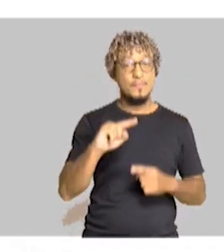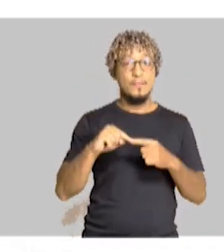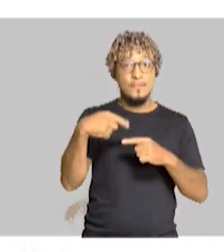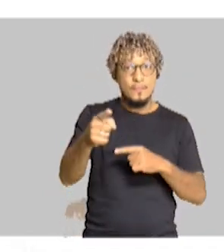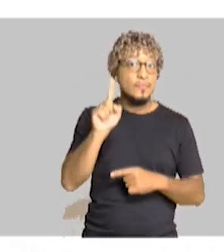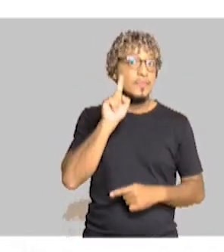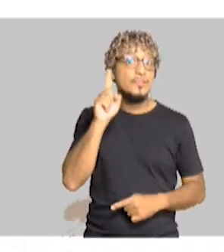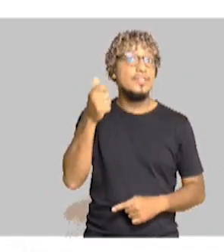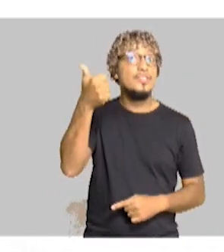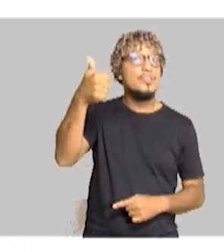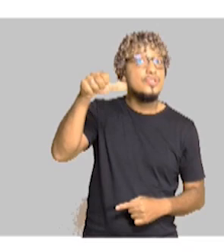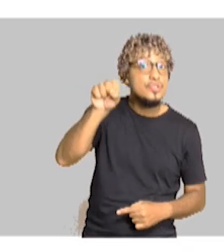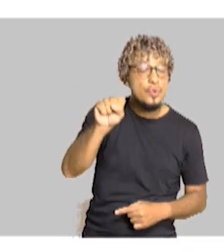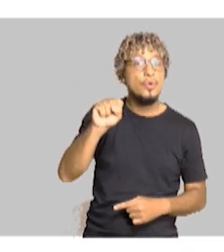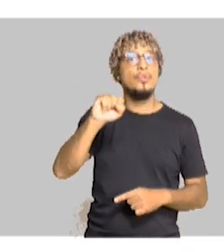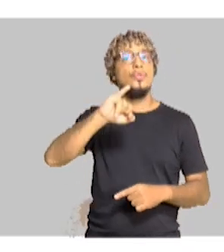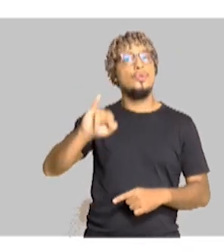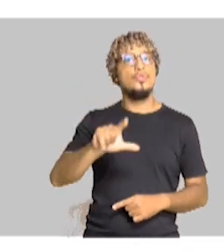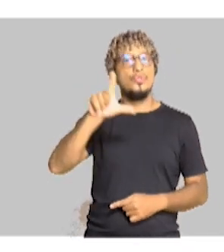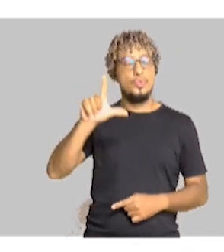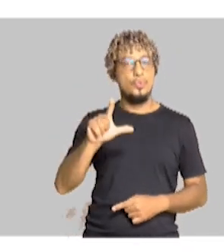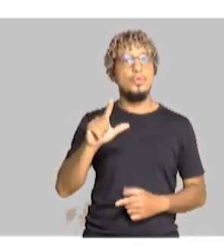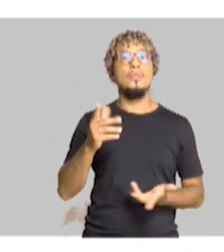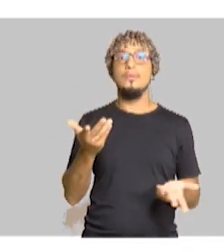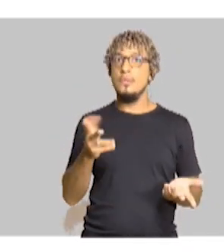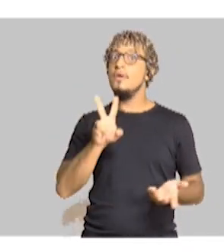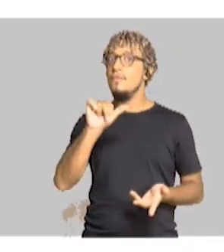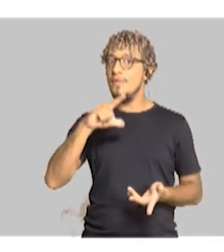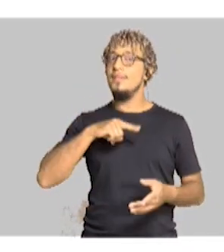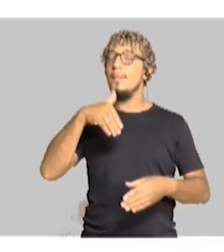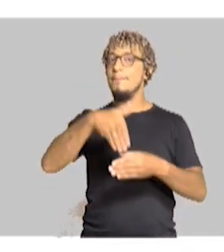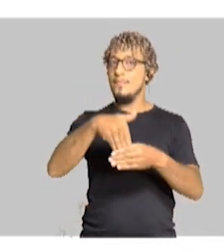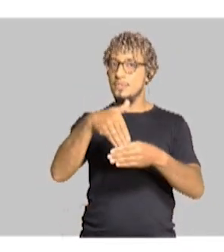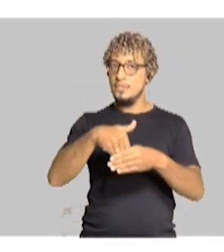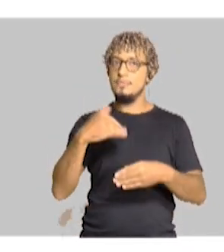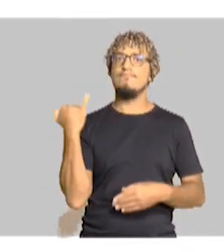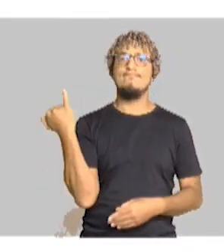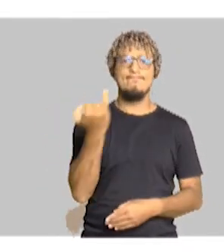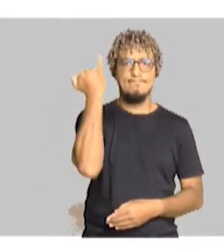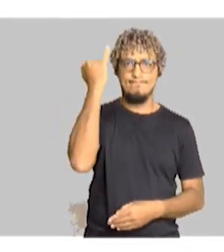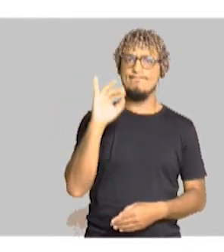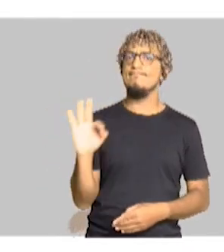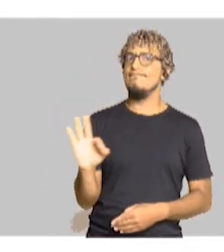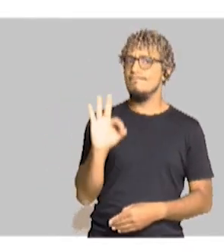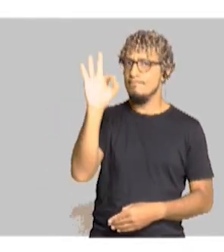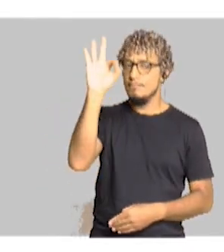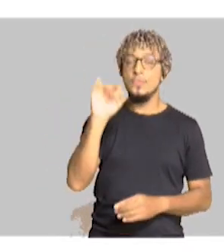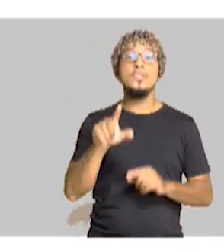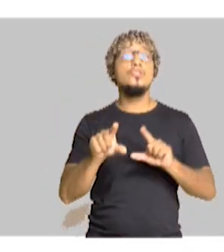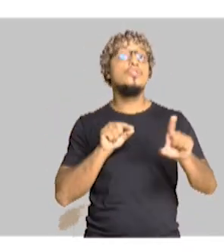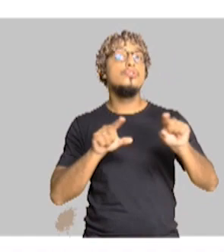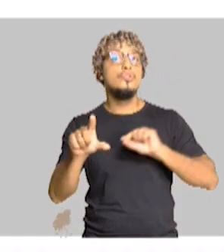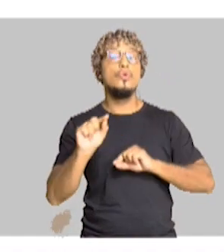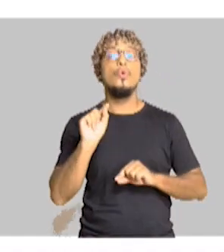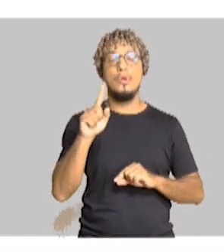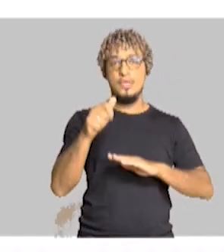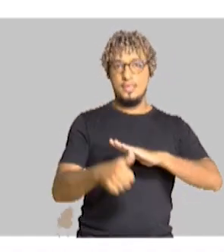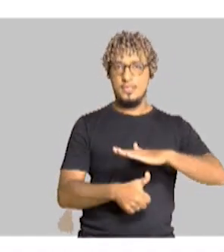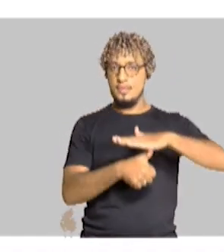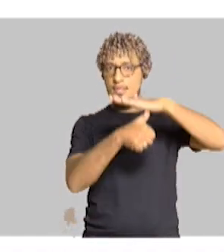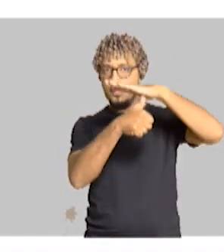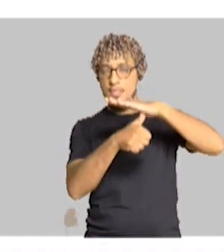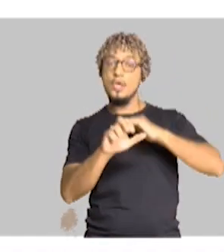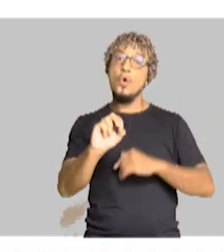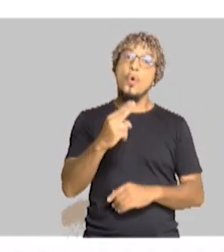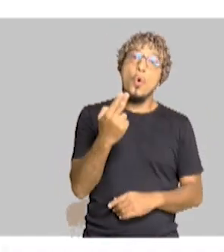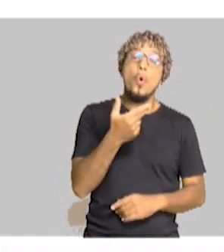dia 18 de julho terça-feira vai acontecer um processo eleitoral muito importante para Universidade Federal do Maranhão a escolha de um reitor